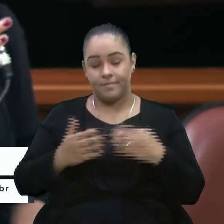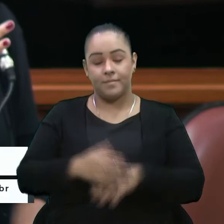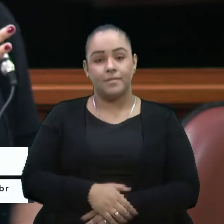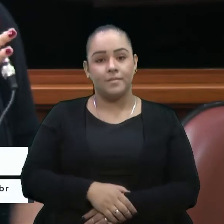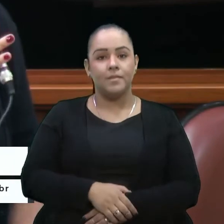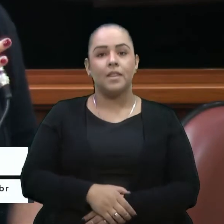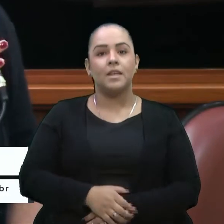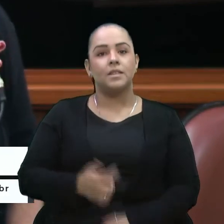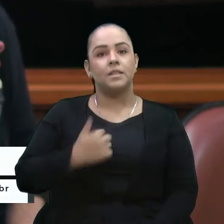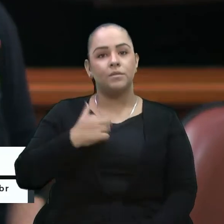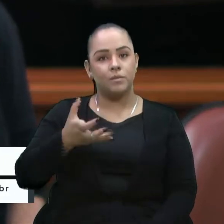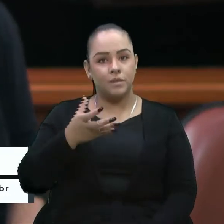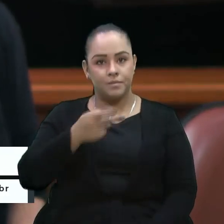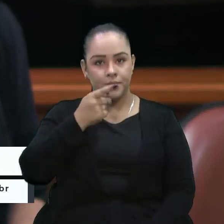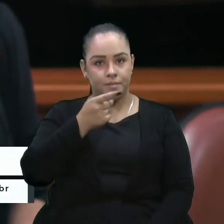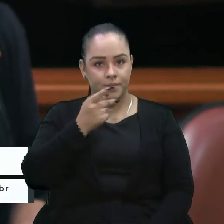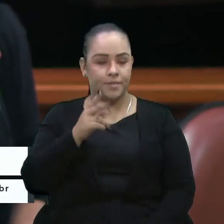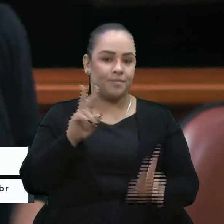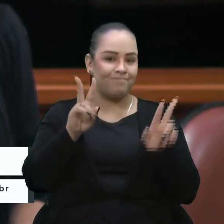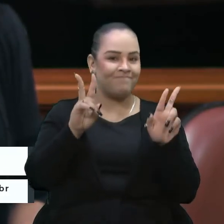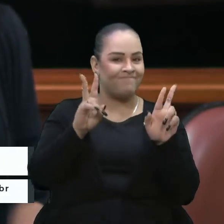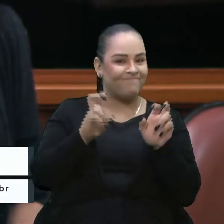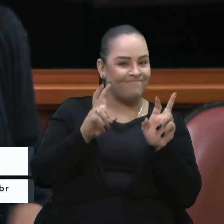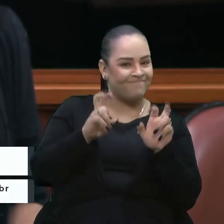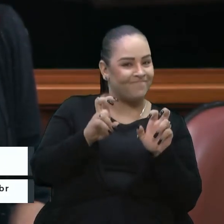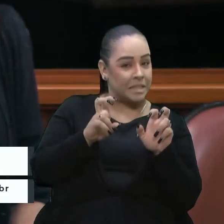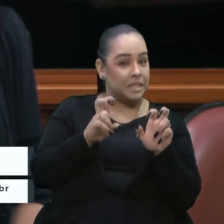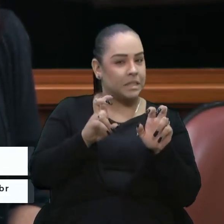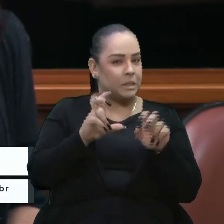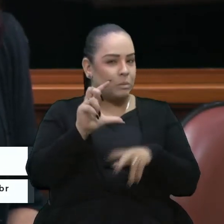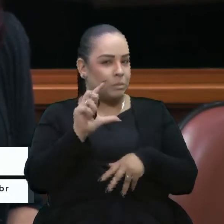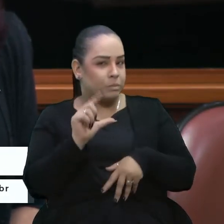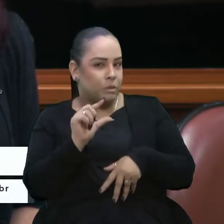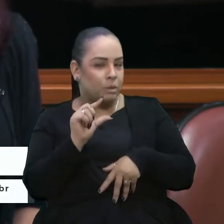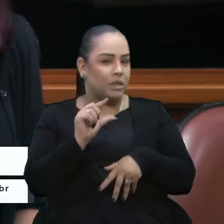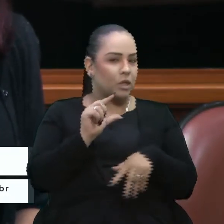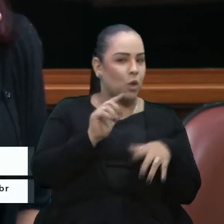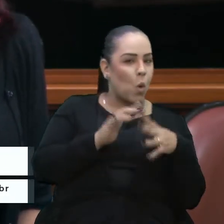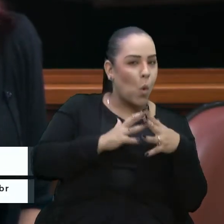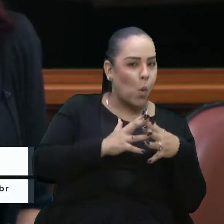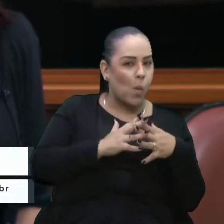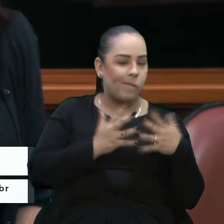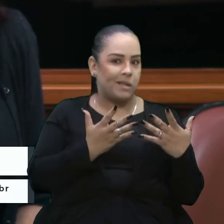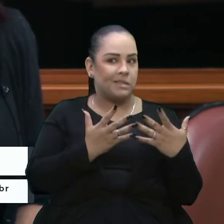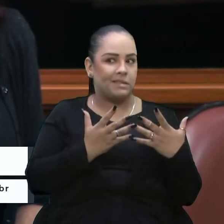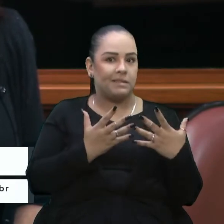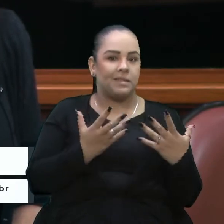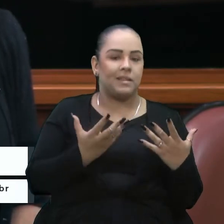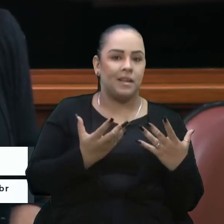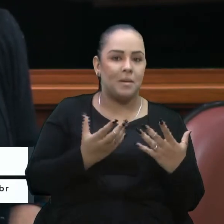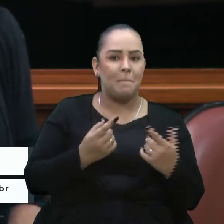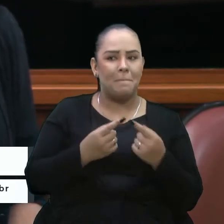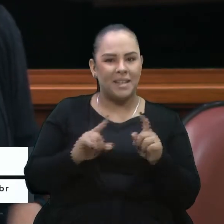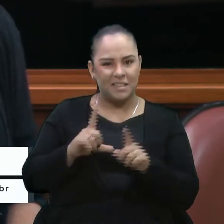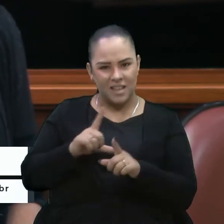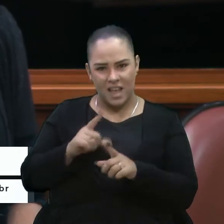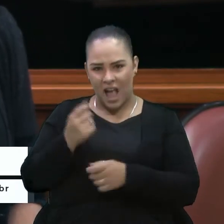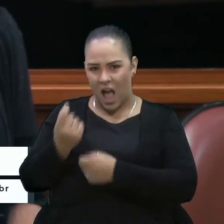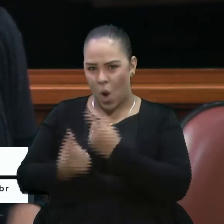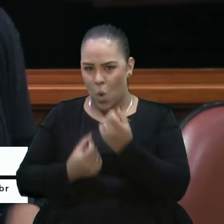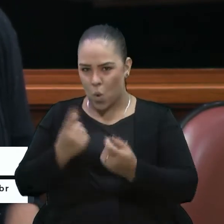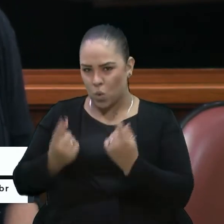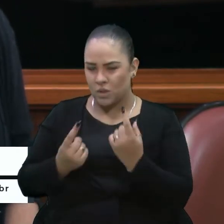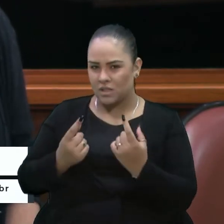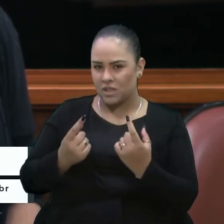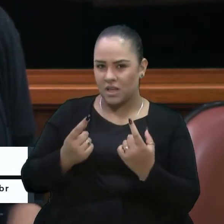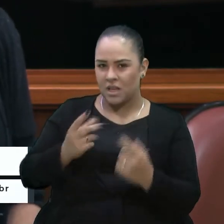quero colocar uma questão polêmica, mas eu ouso dizer que tem alguns prefeitos exigindo